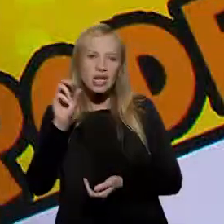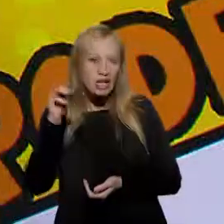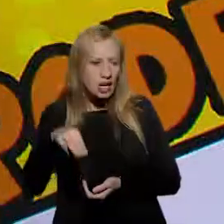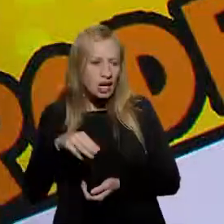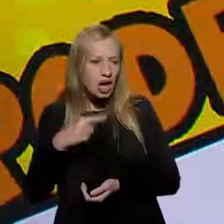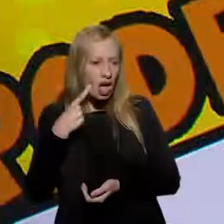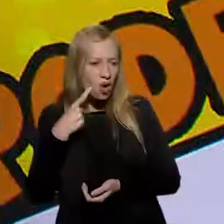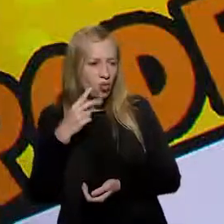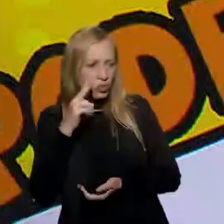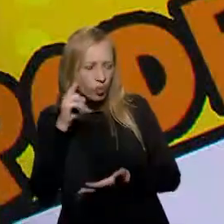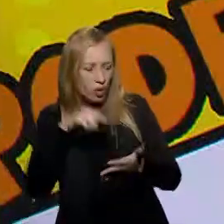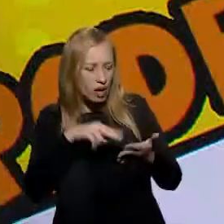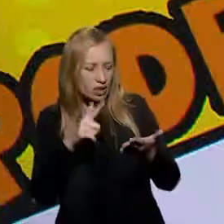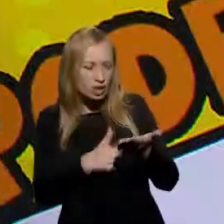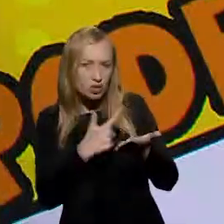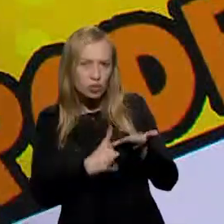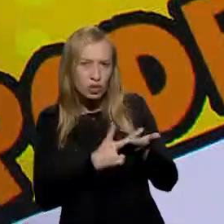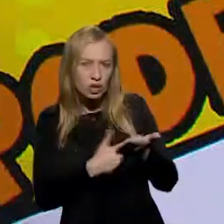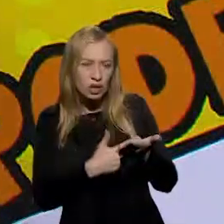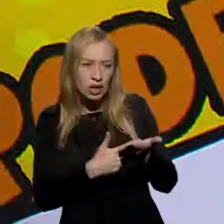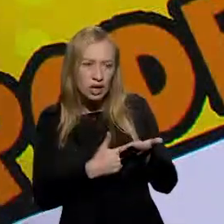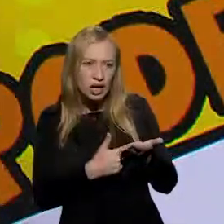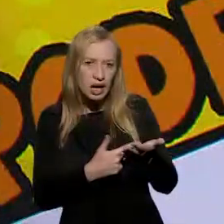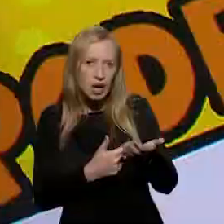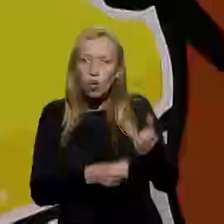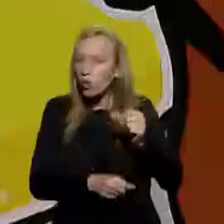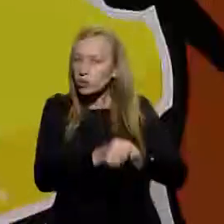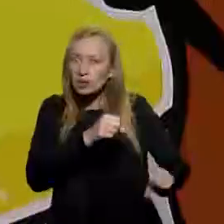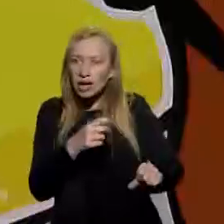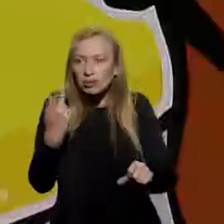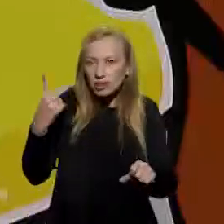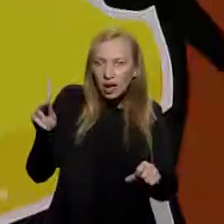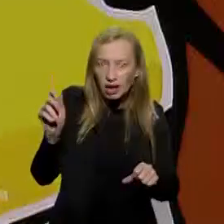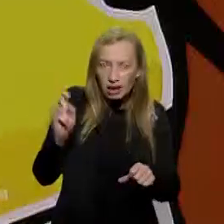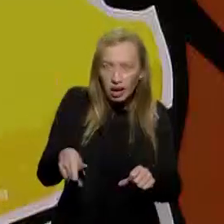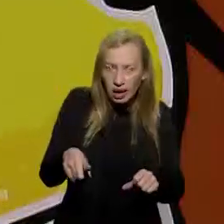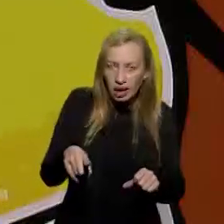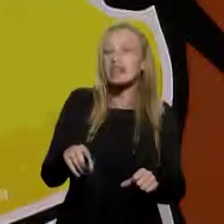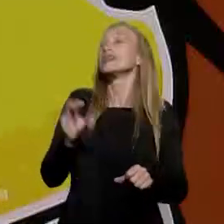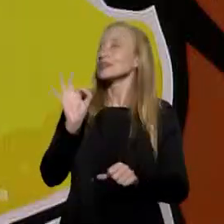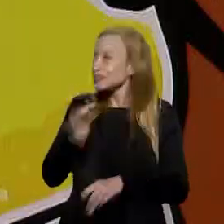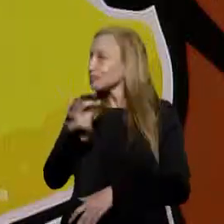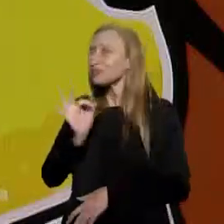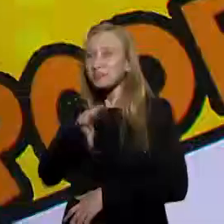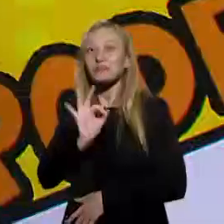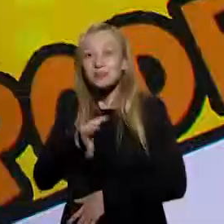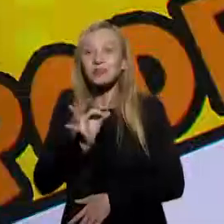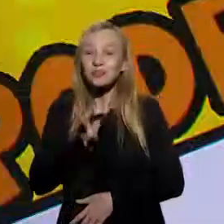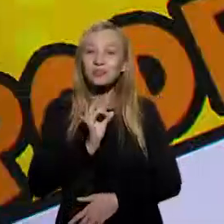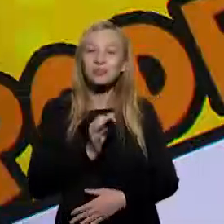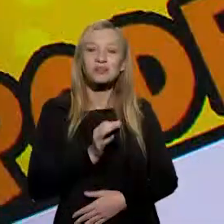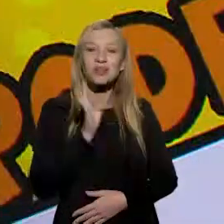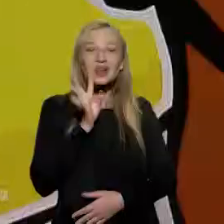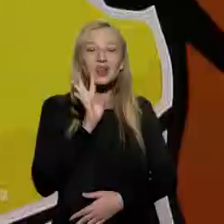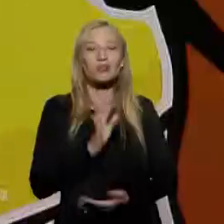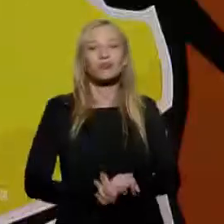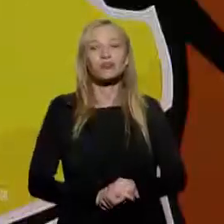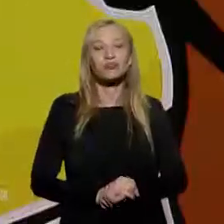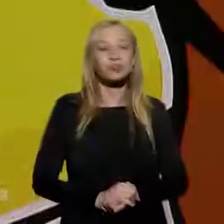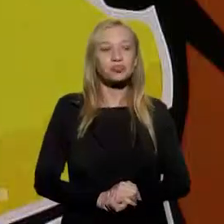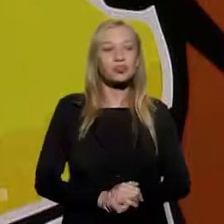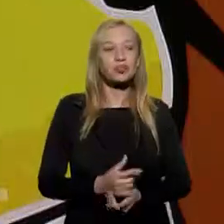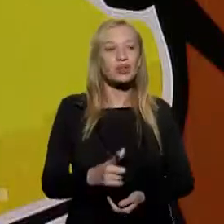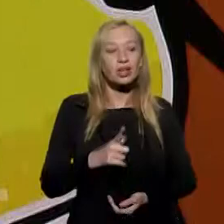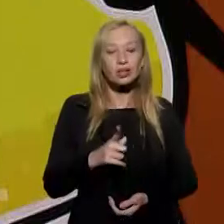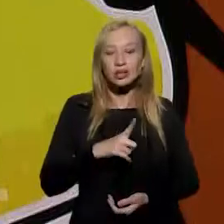real de uma pincelada no livro é nair ao contrário está exatamente é legal e bacana é bacana então